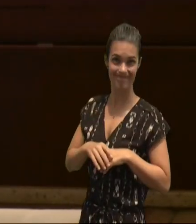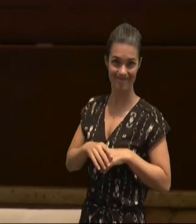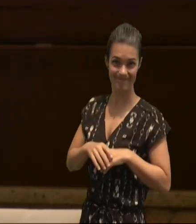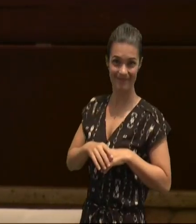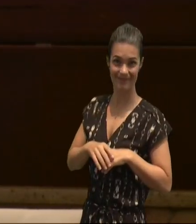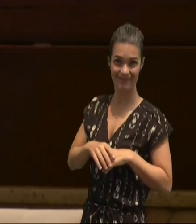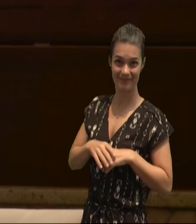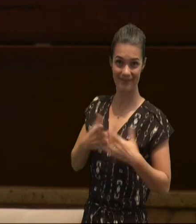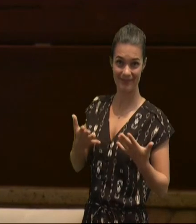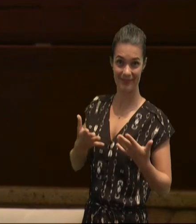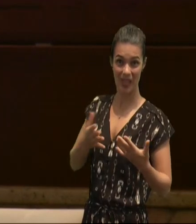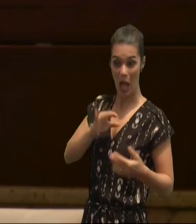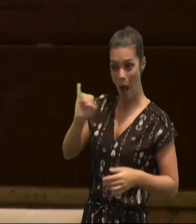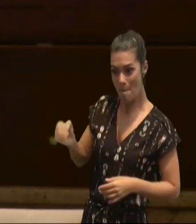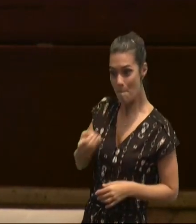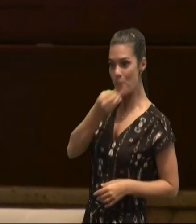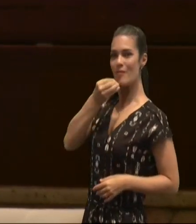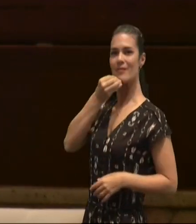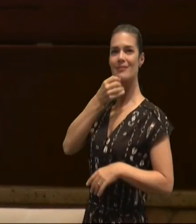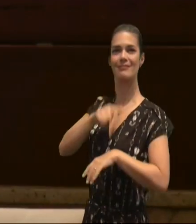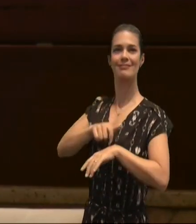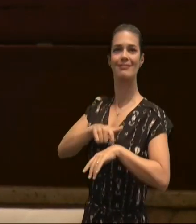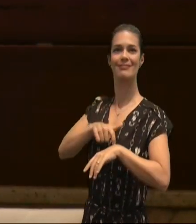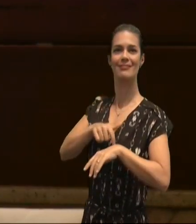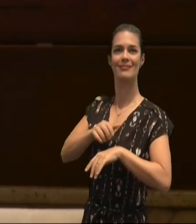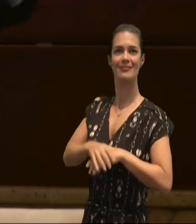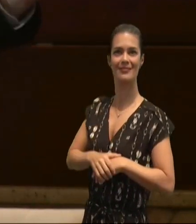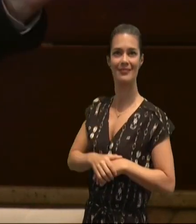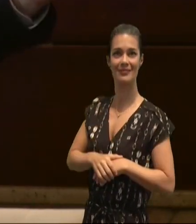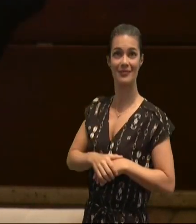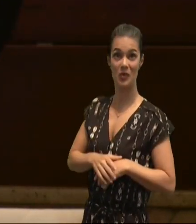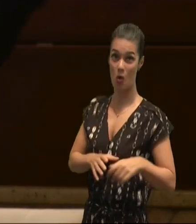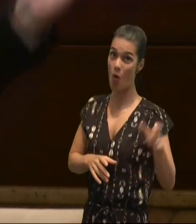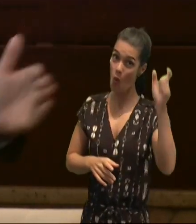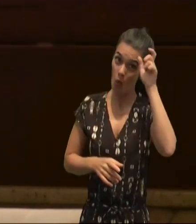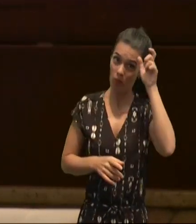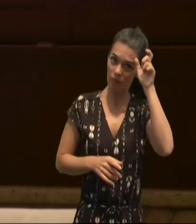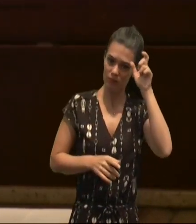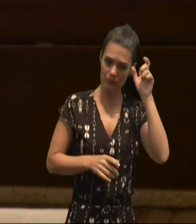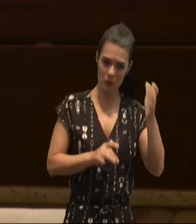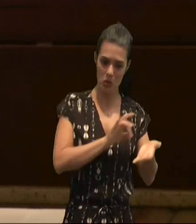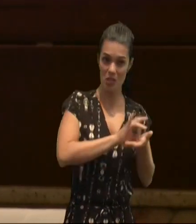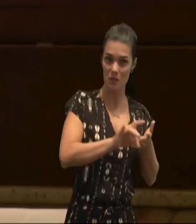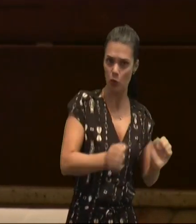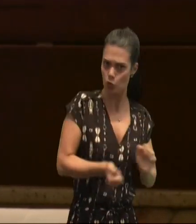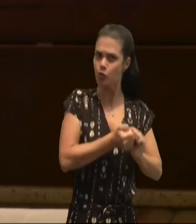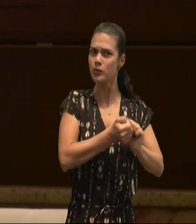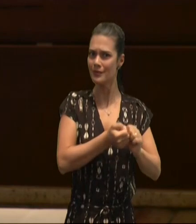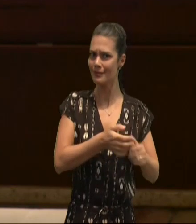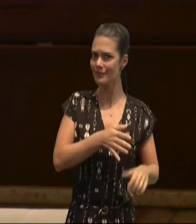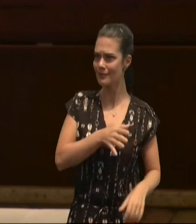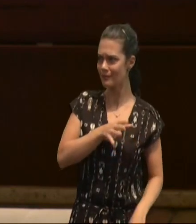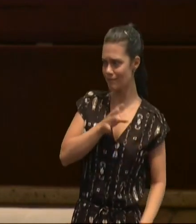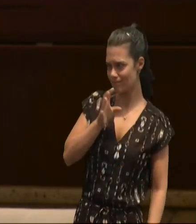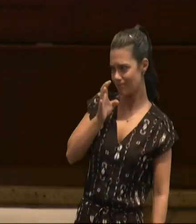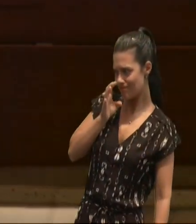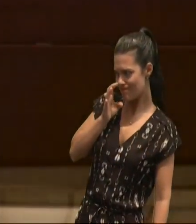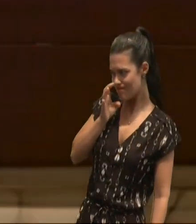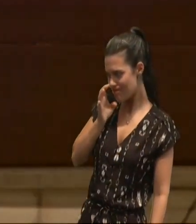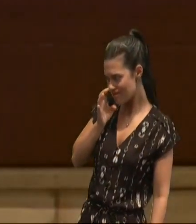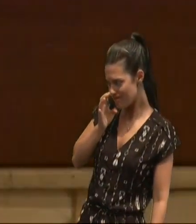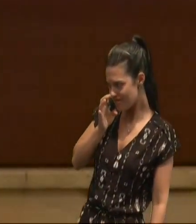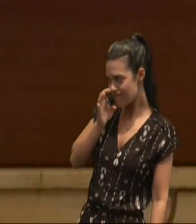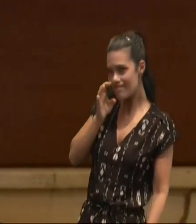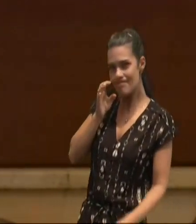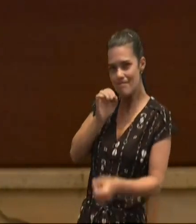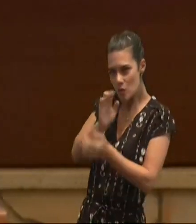tragar. A palavra de Deus diz que ele está no nosso encalço. Lá em Gênesis, no capítulo 3, nós encontramos esta palavra: tu lhe ferirás a